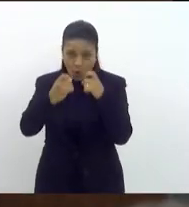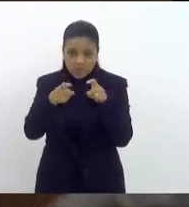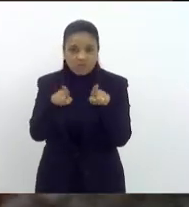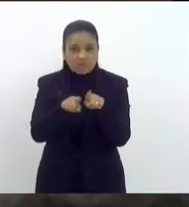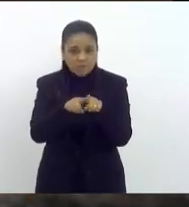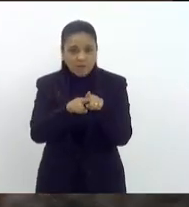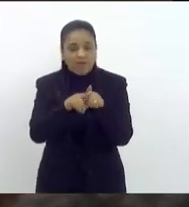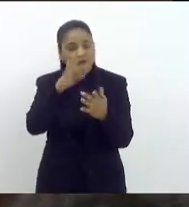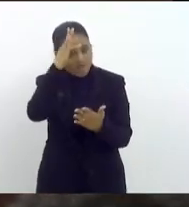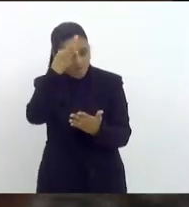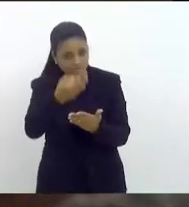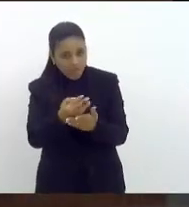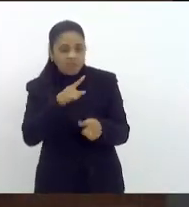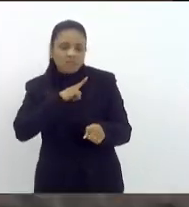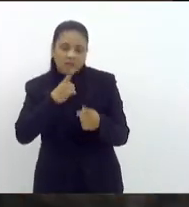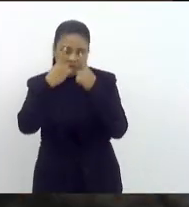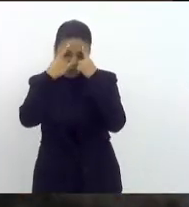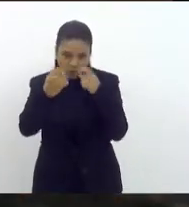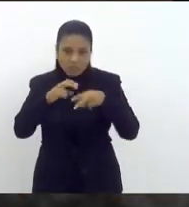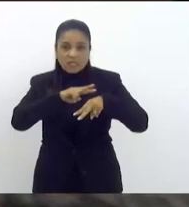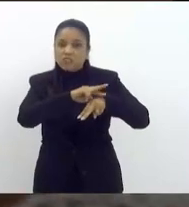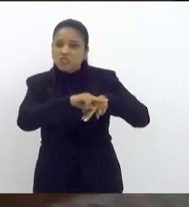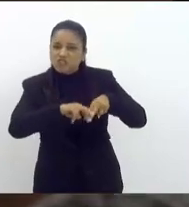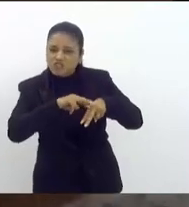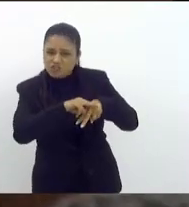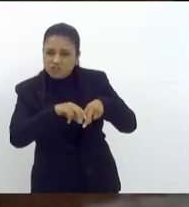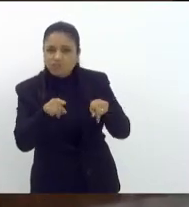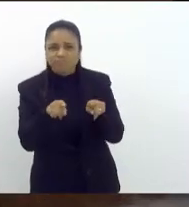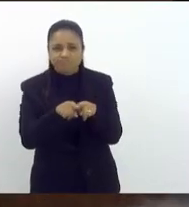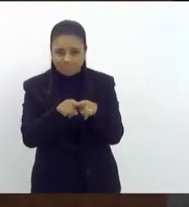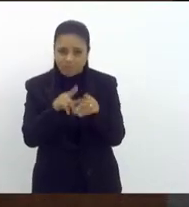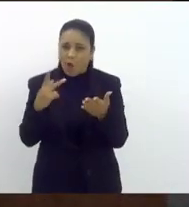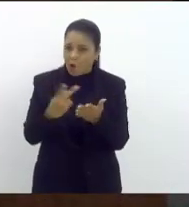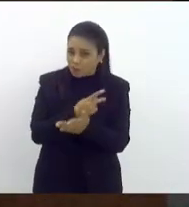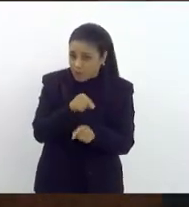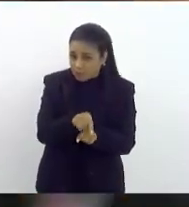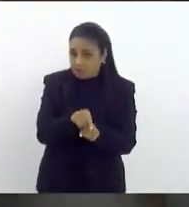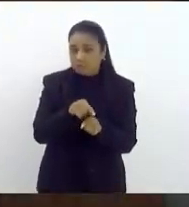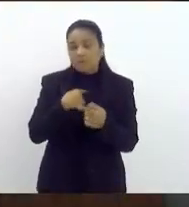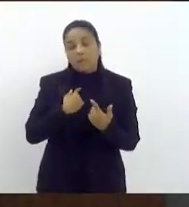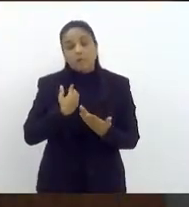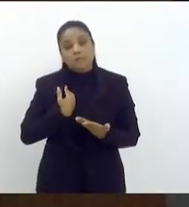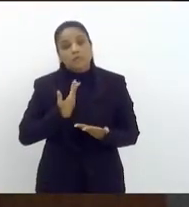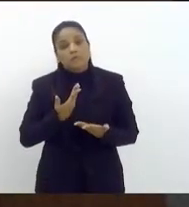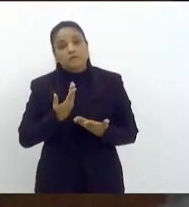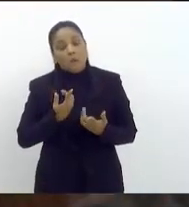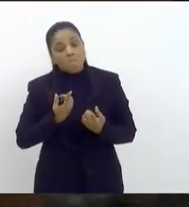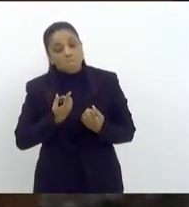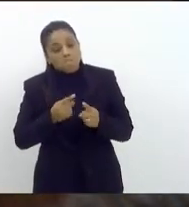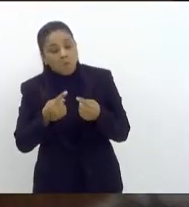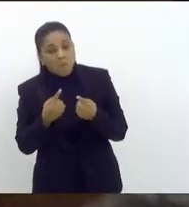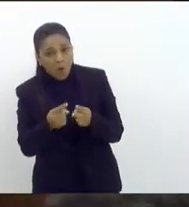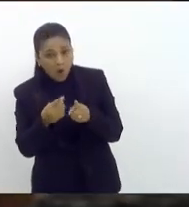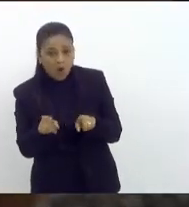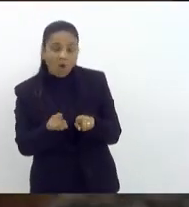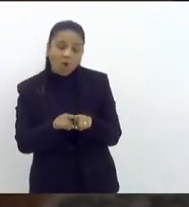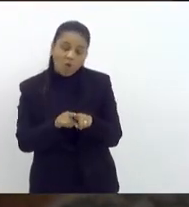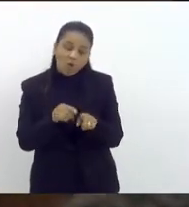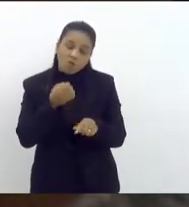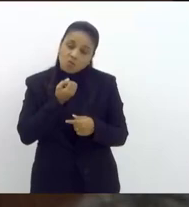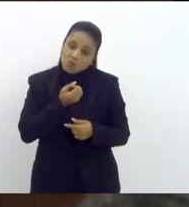uma violência de gênero não sei se foi de propósito ou não mas acho o deputado da Renata que foi muito bom